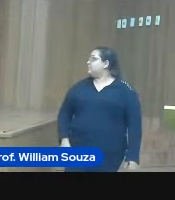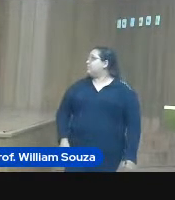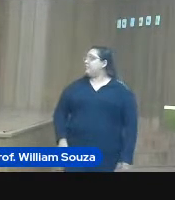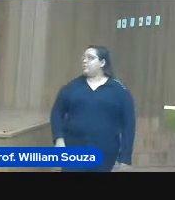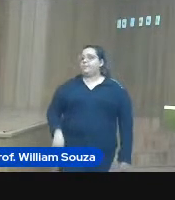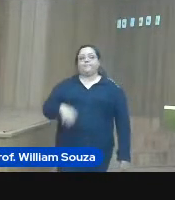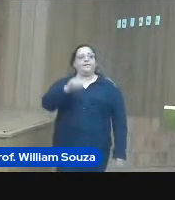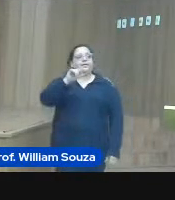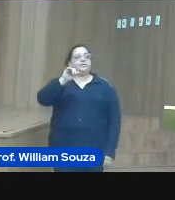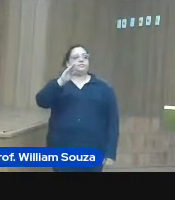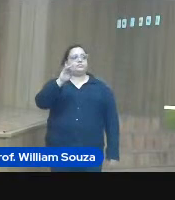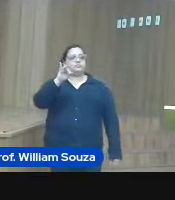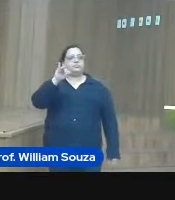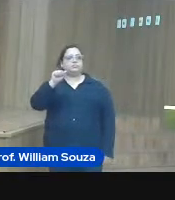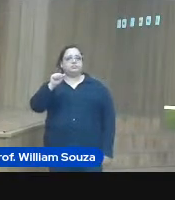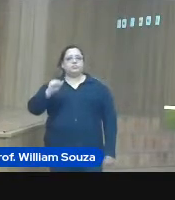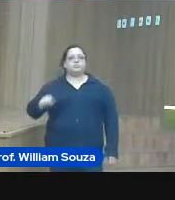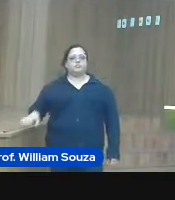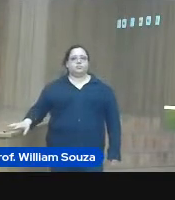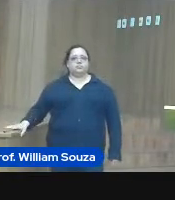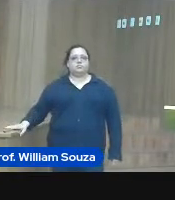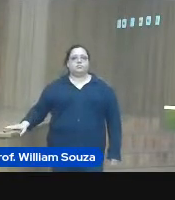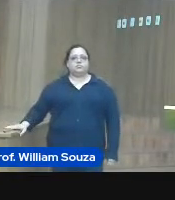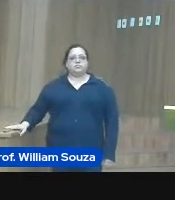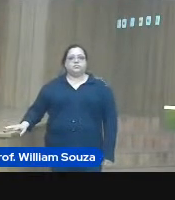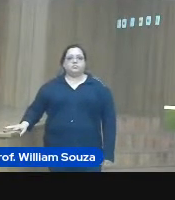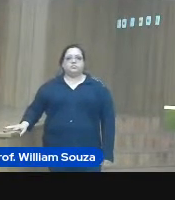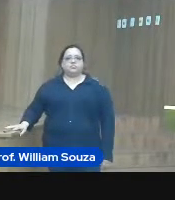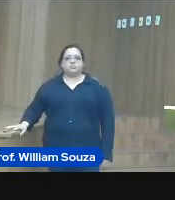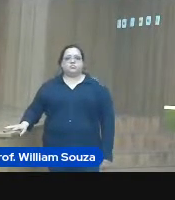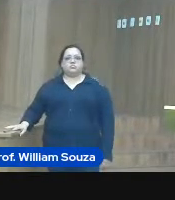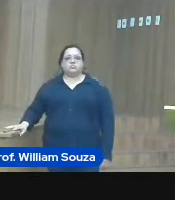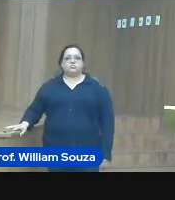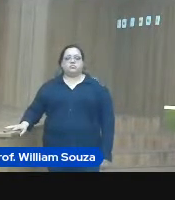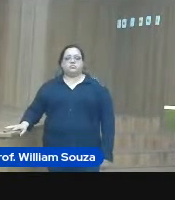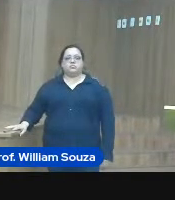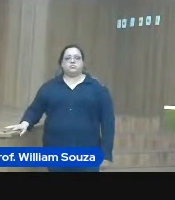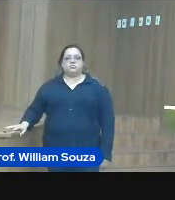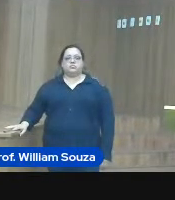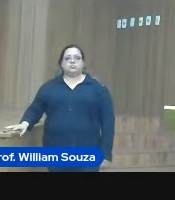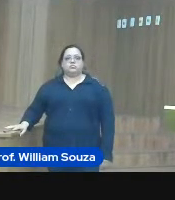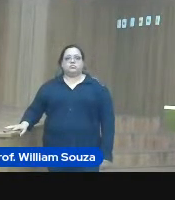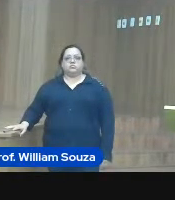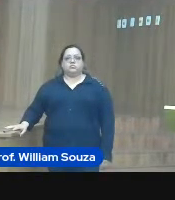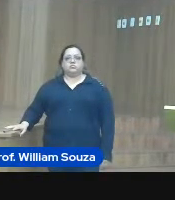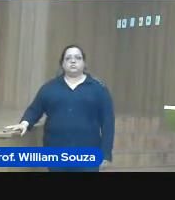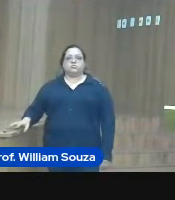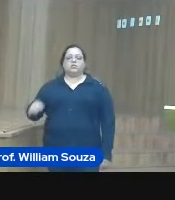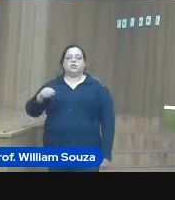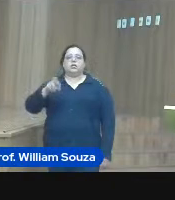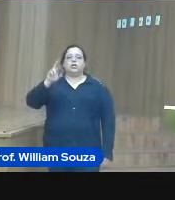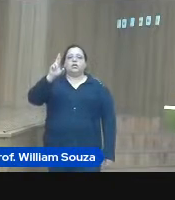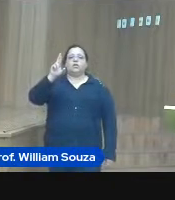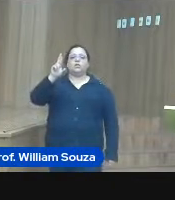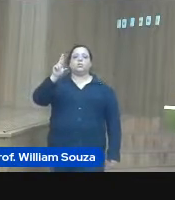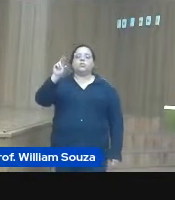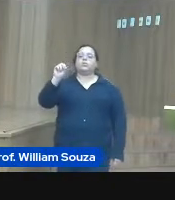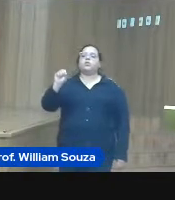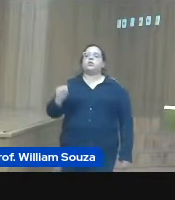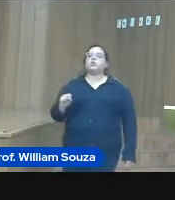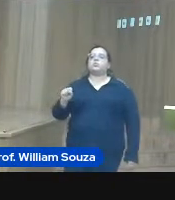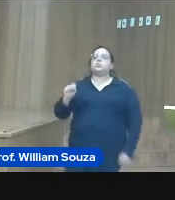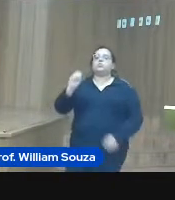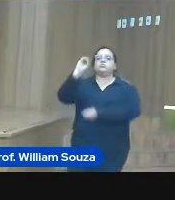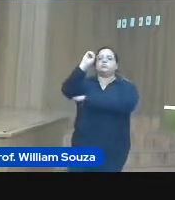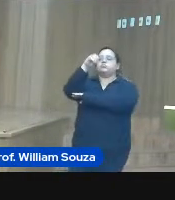esse furacão, tragédia que esse aqui no Rio Grande do Sul, aqui à direita, os nossos colegas